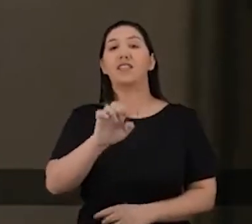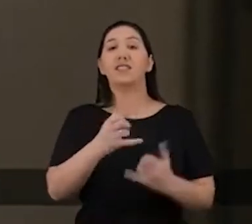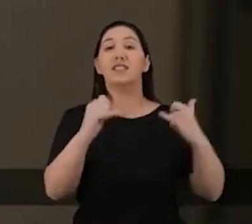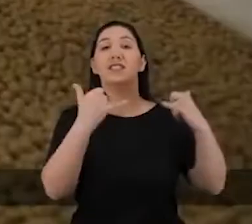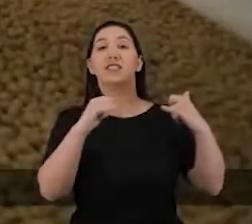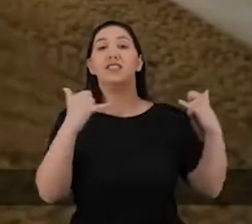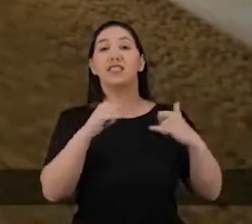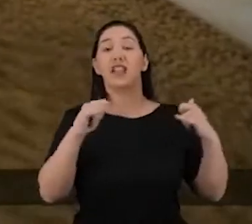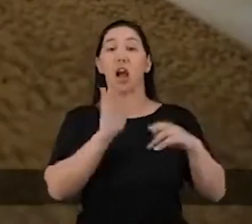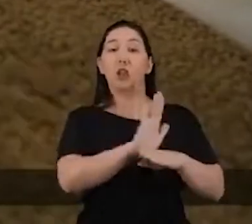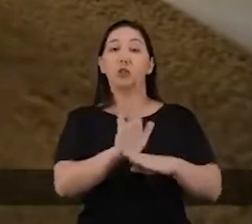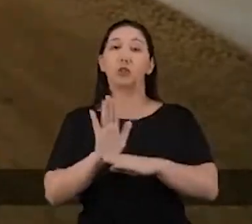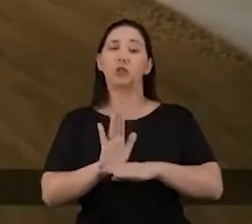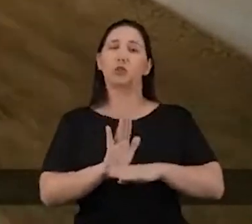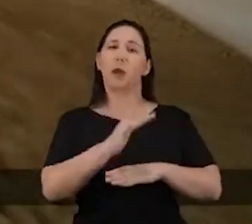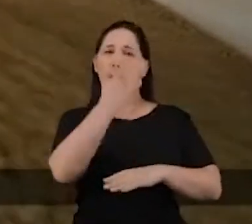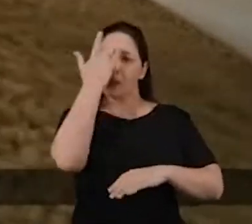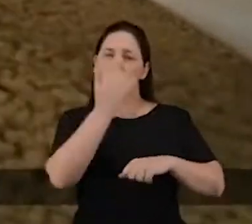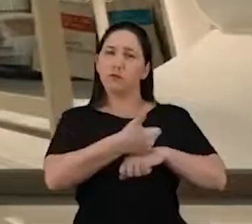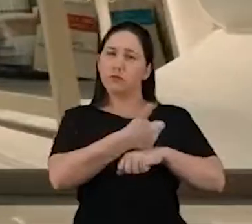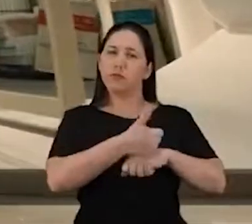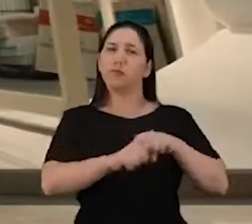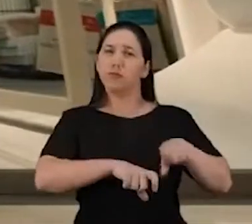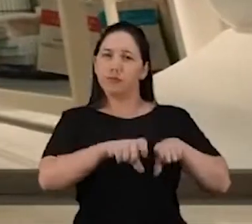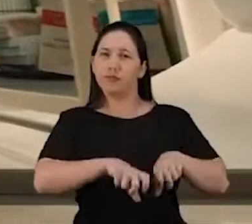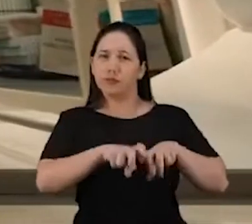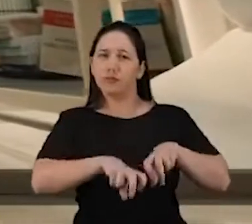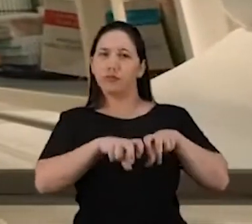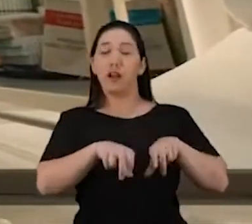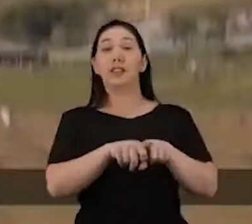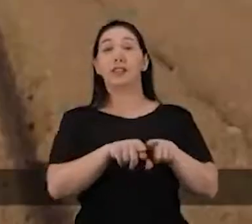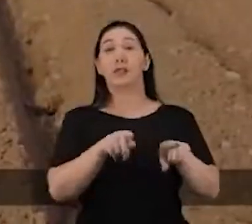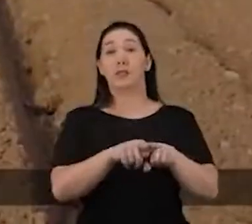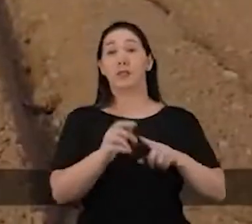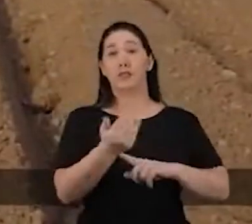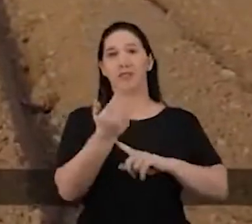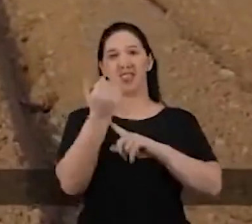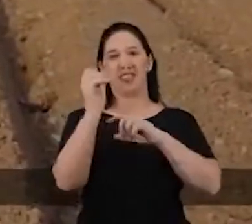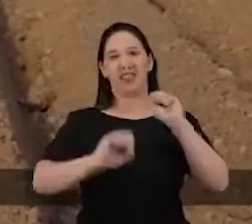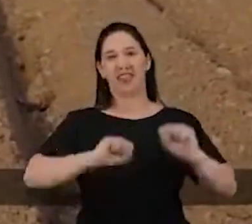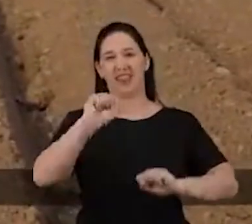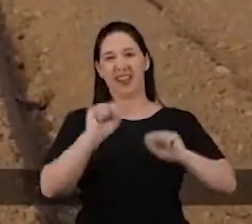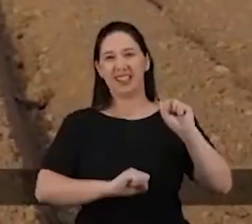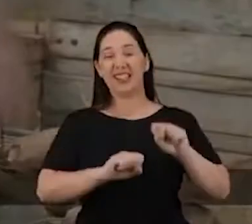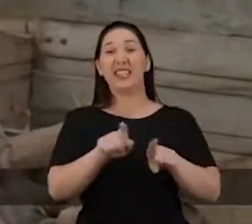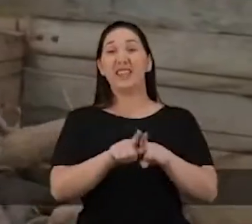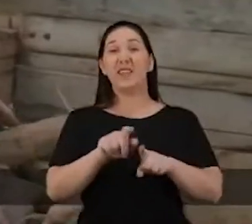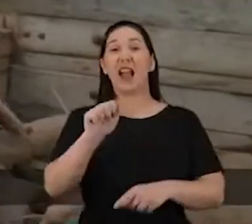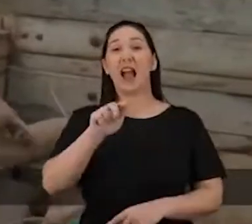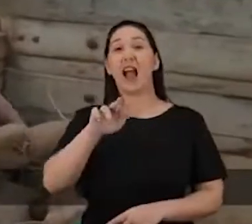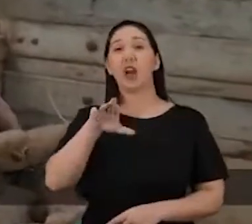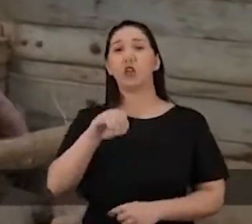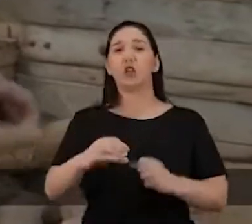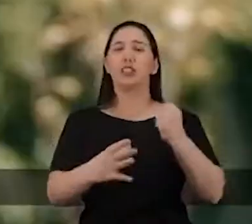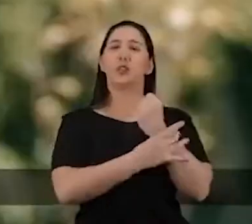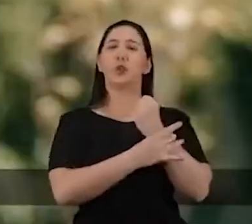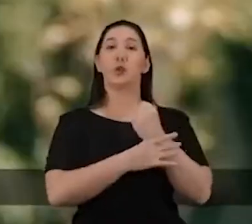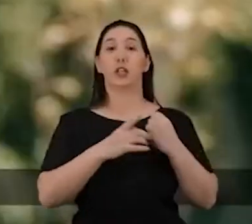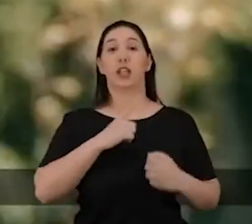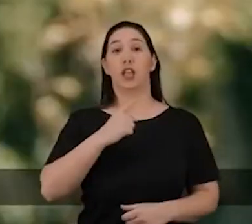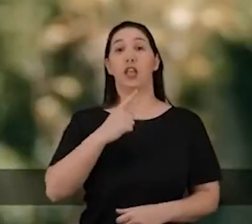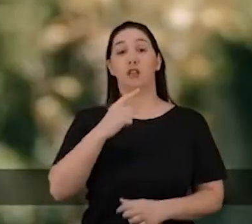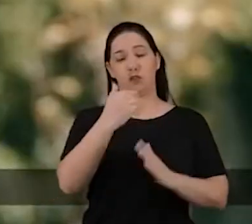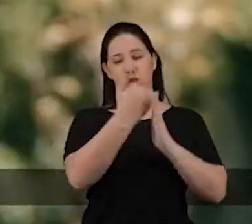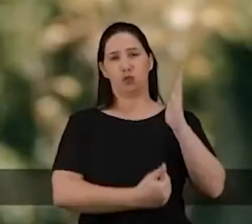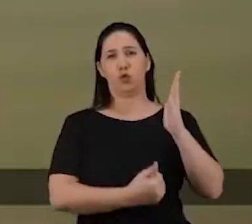chegar mais longe, ajudando produtores e indústrias a se modernizarem. E o programa AgroSeguro vai reduzir para 1/3